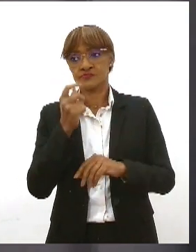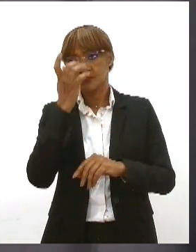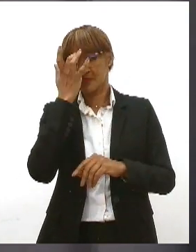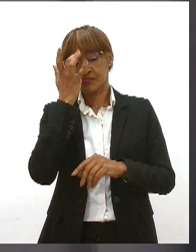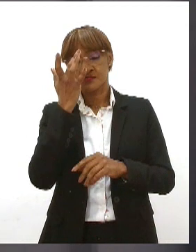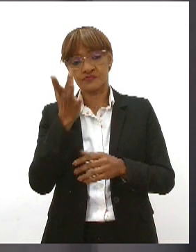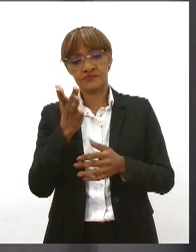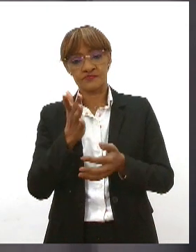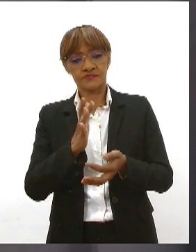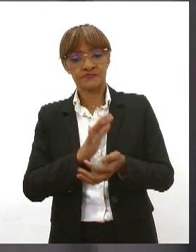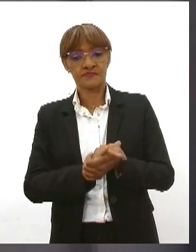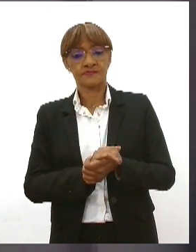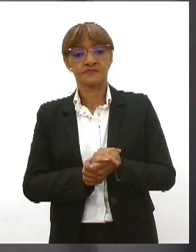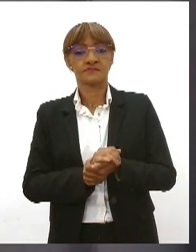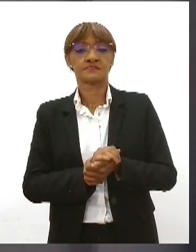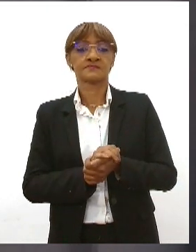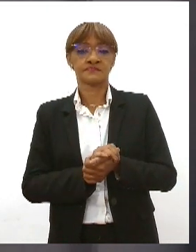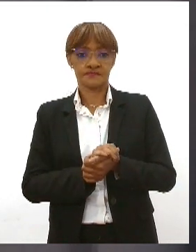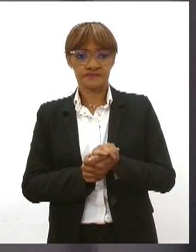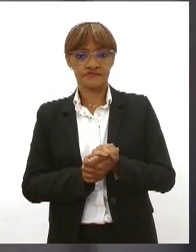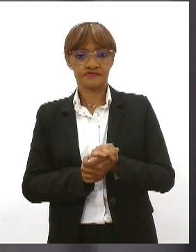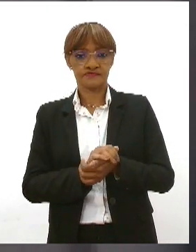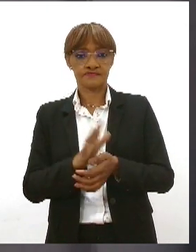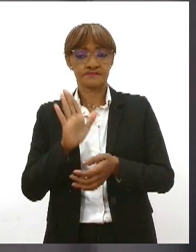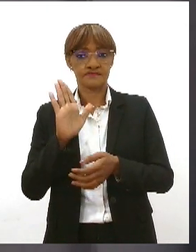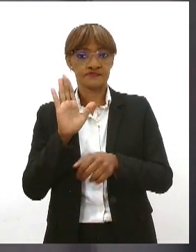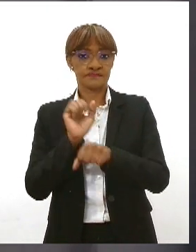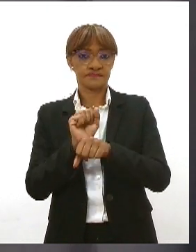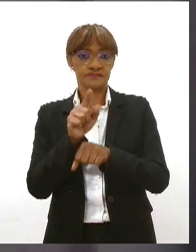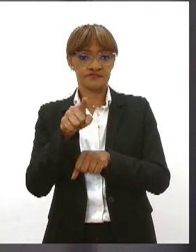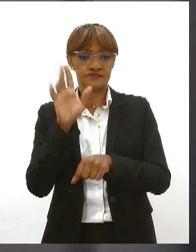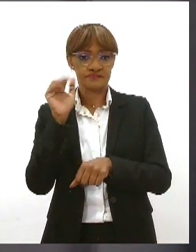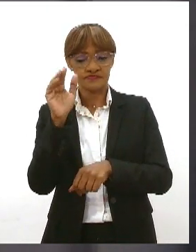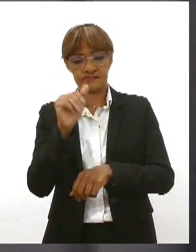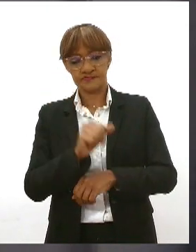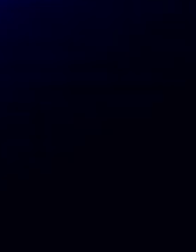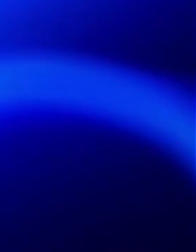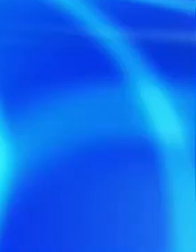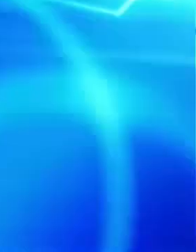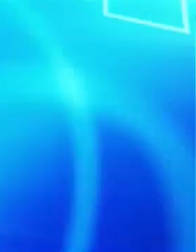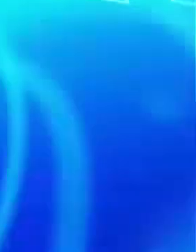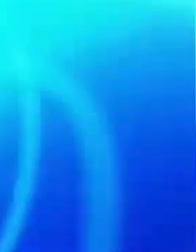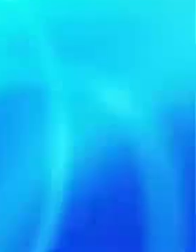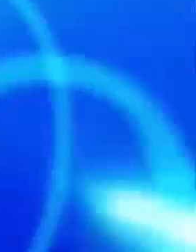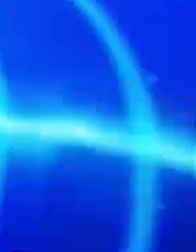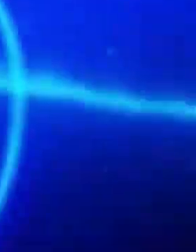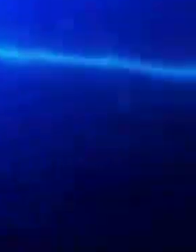tela e será direcionado. Até o nosso próximo encontro. Espero vocês, hein? Até lá.